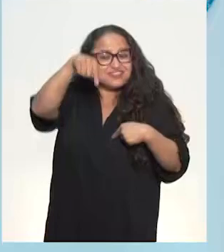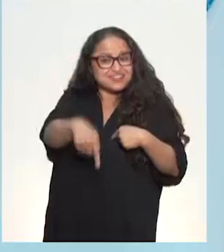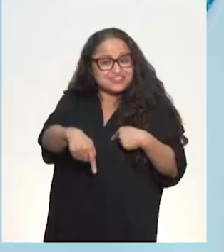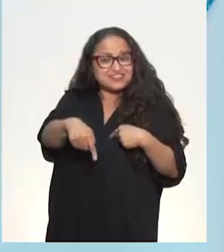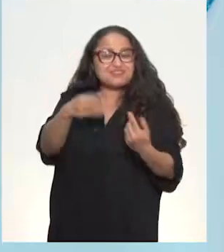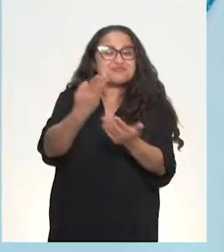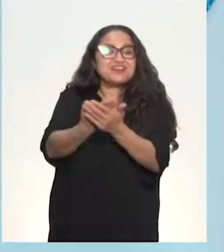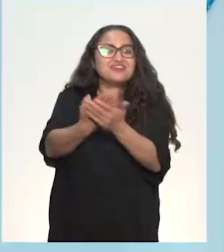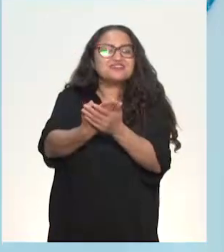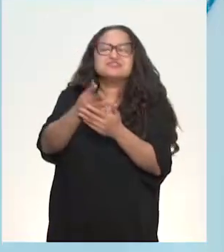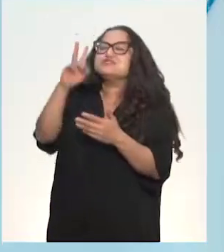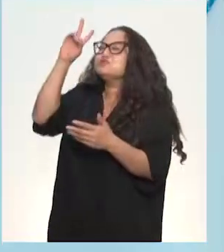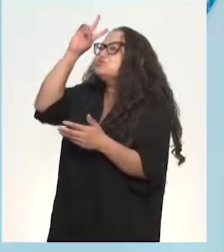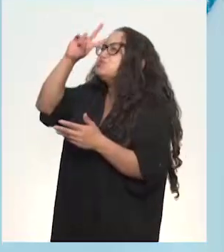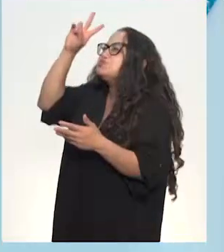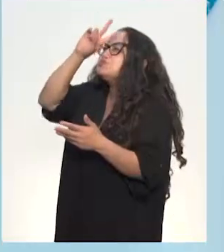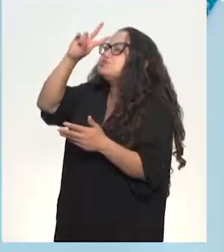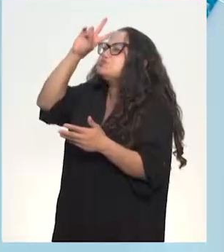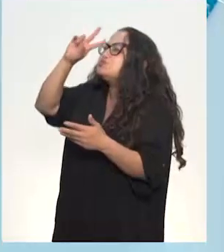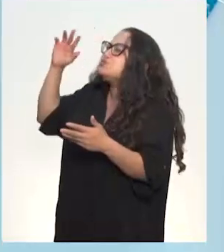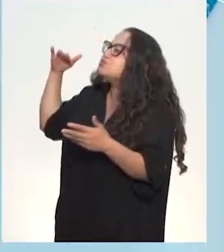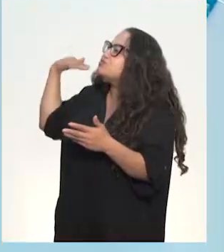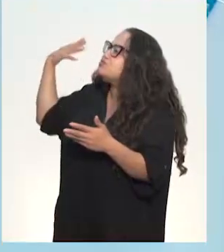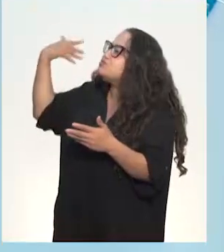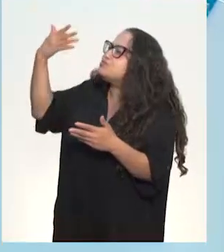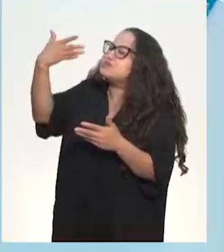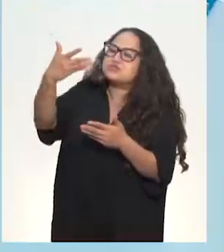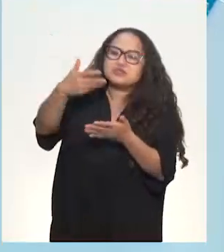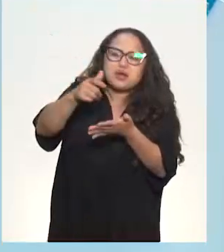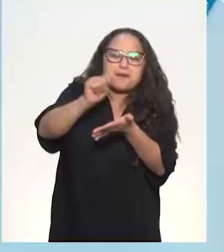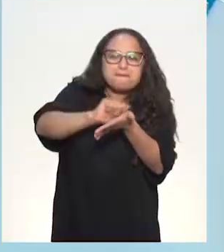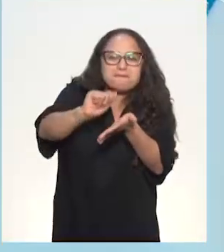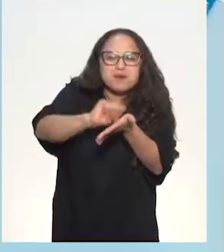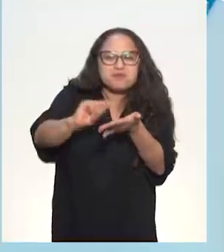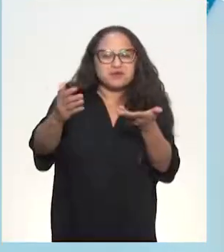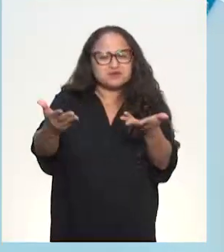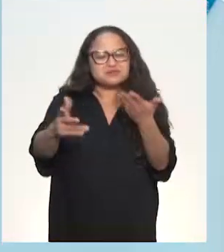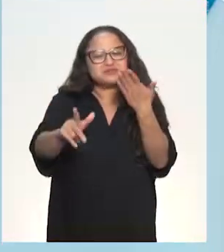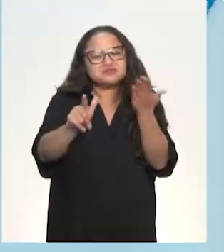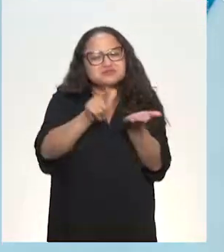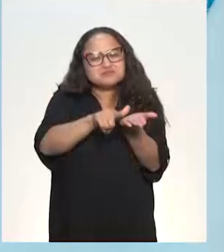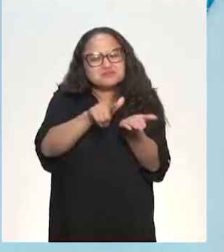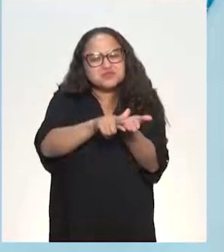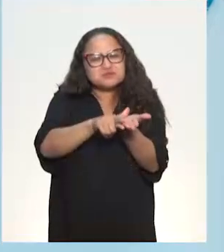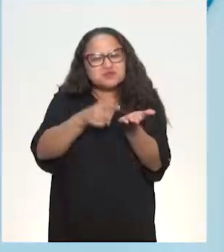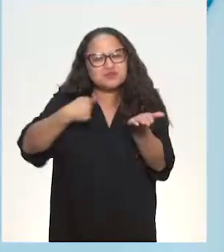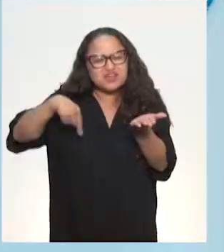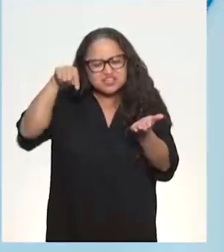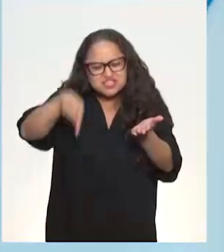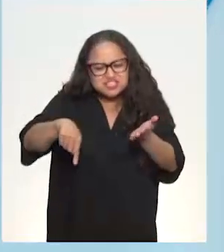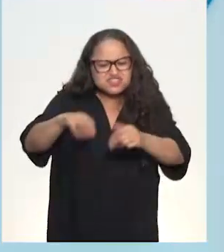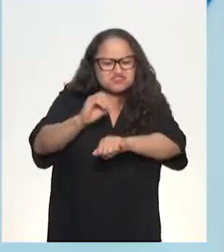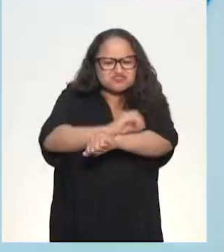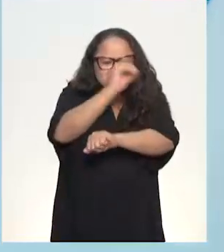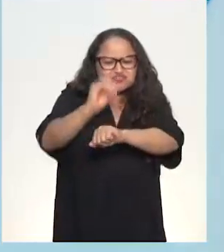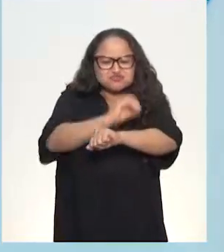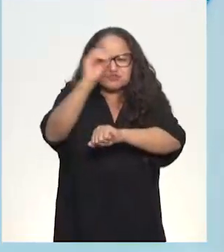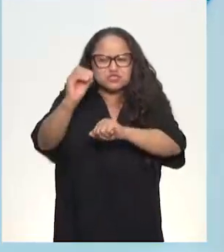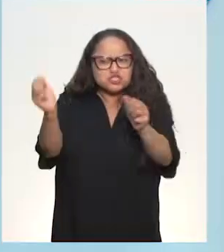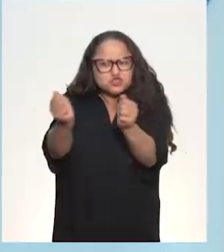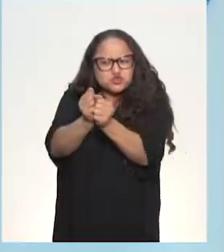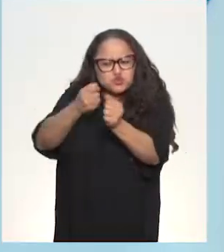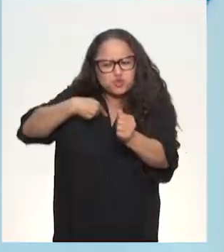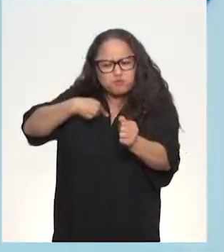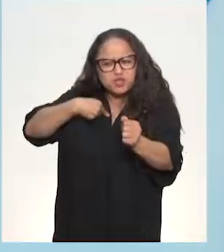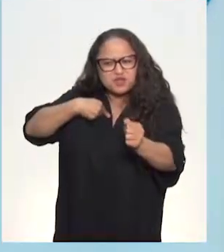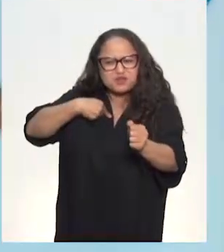para falar das lembranças ao papel. A professora espetacular, maravilhosa, professora Cristiane de Mídias, professora de tecnologia, sociologia, de